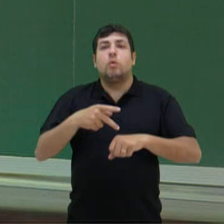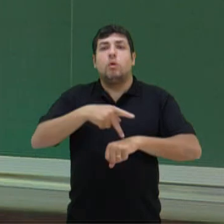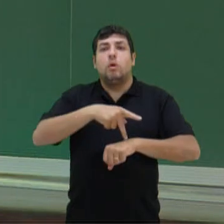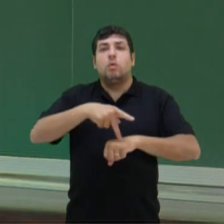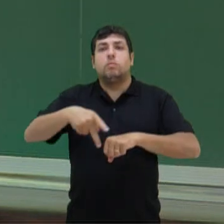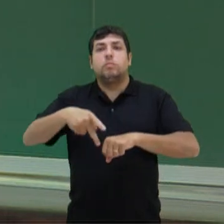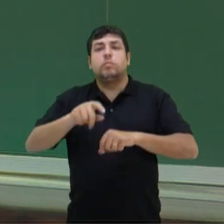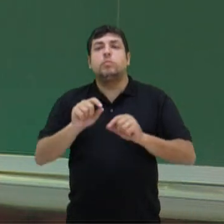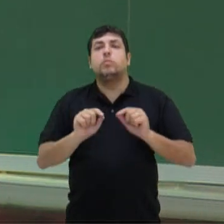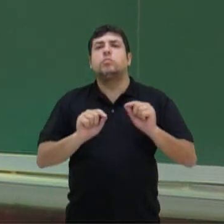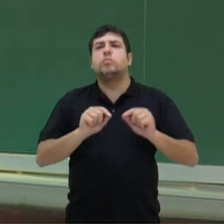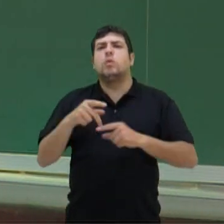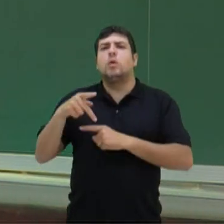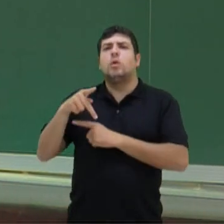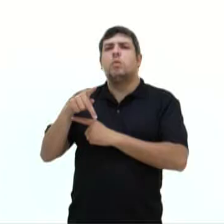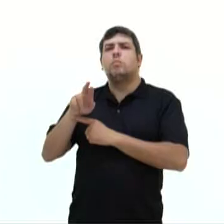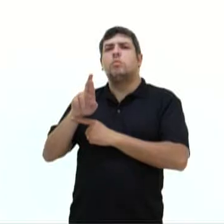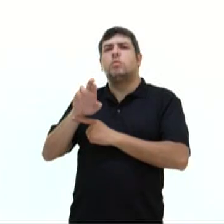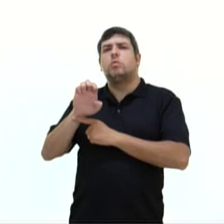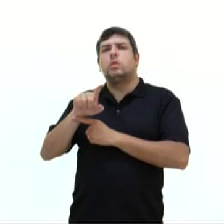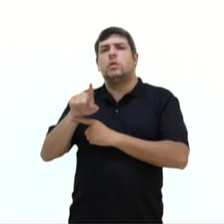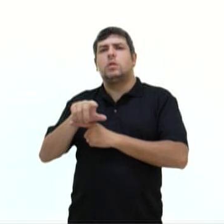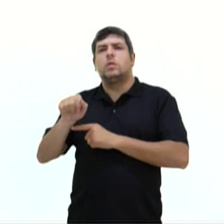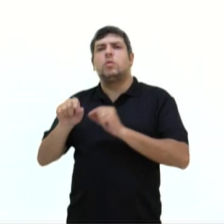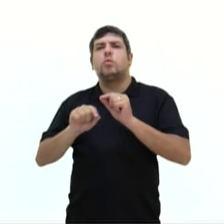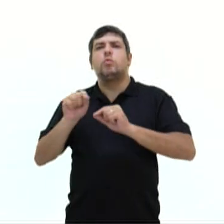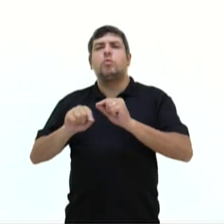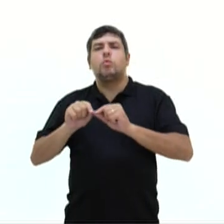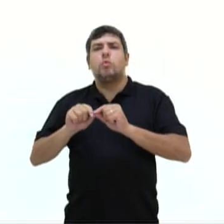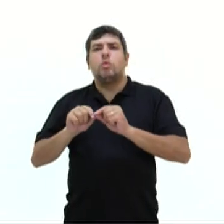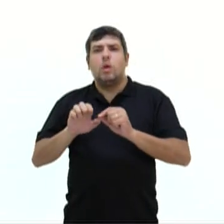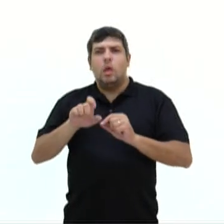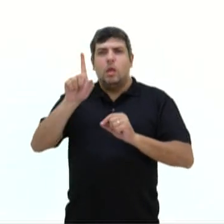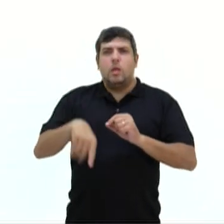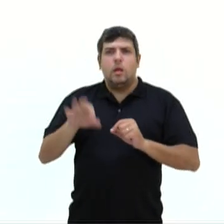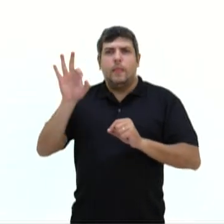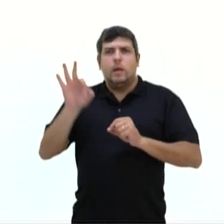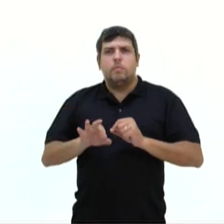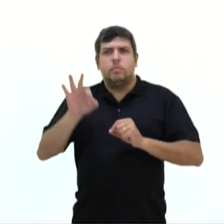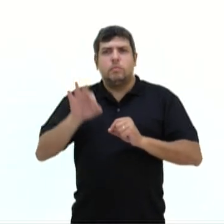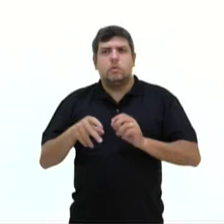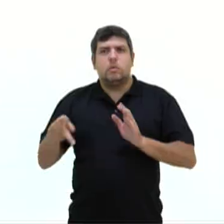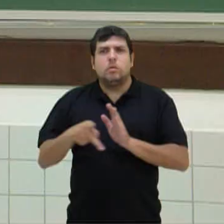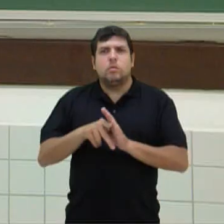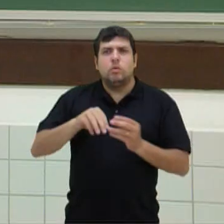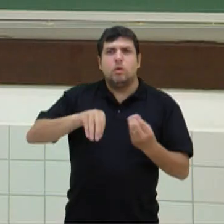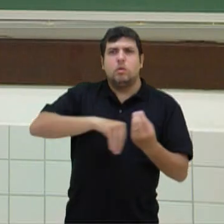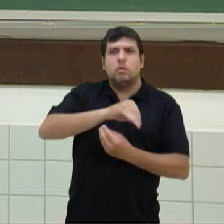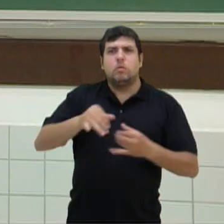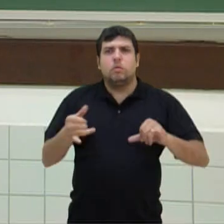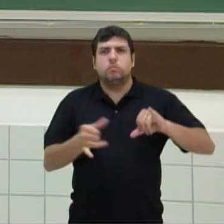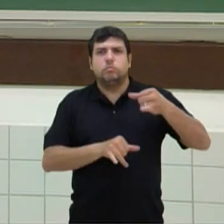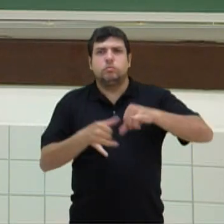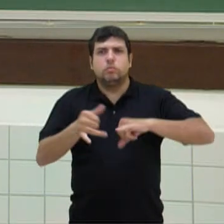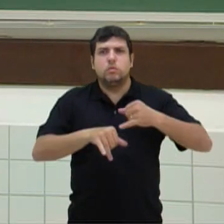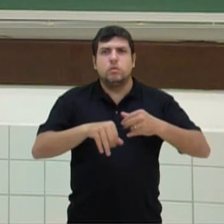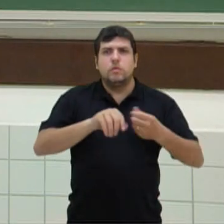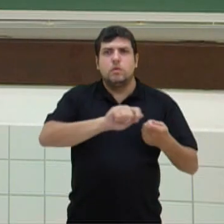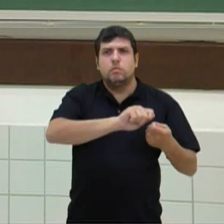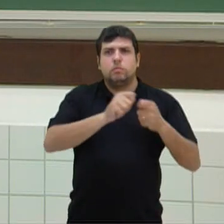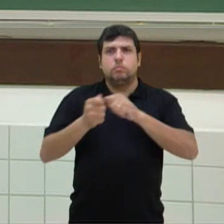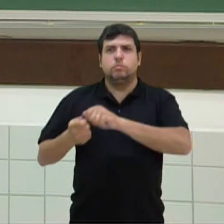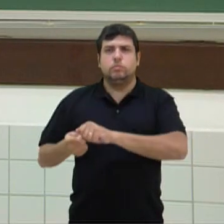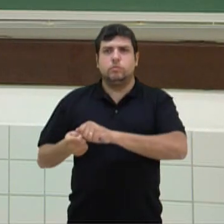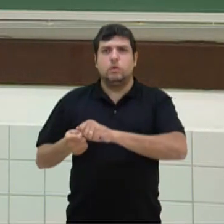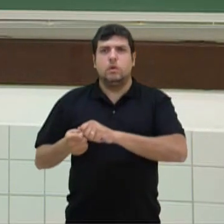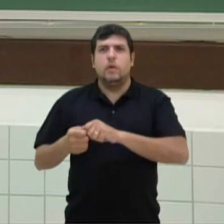teor ou grau, né, porcentagem de substância de interesse para uma reação química. Então, como aquele exercício que a gente viu da hematita,